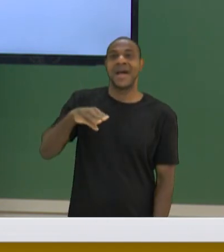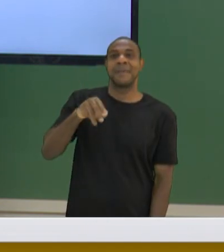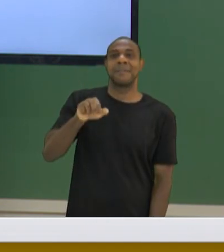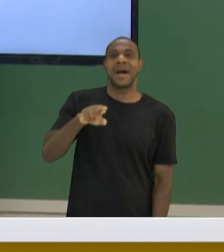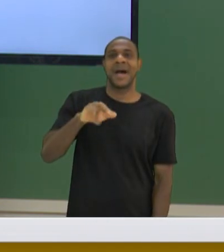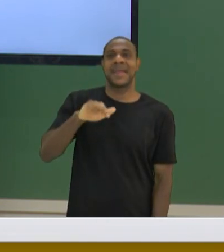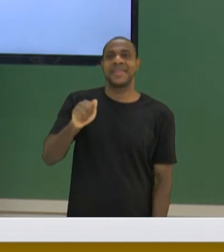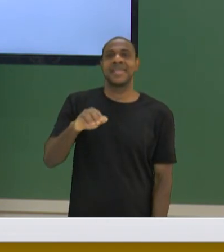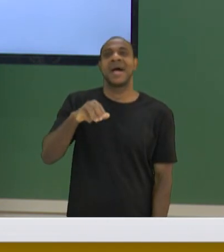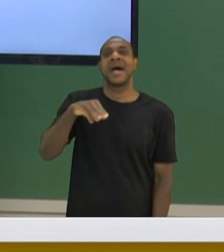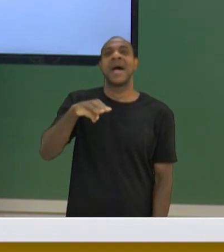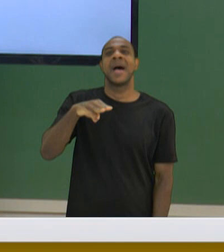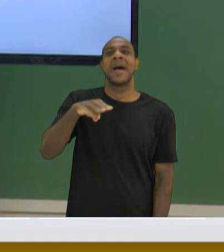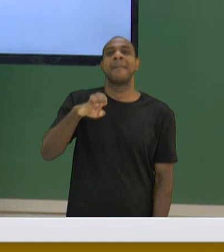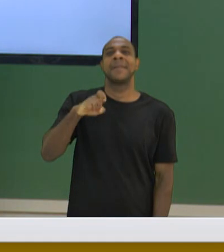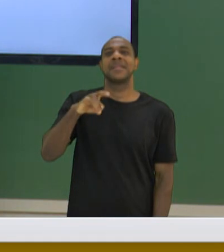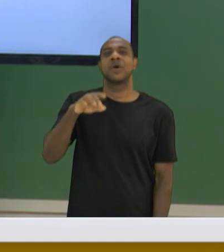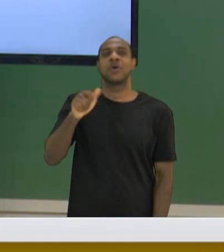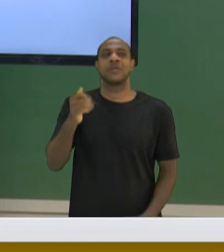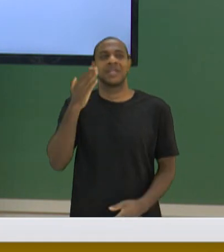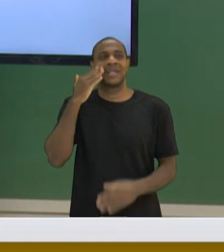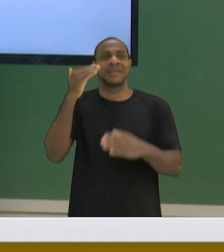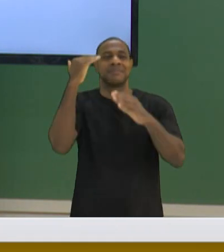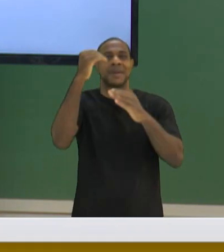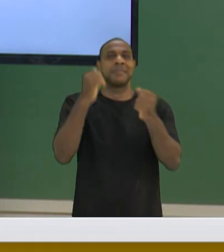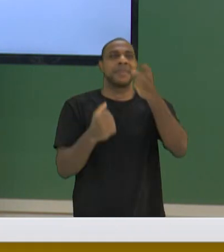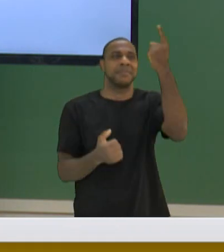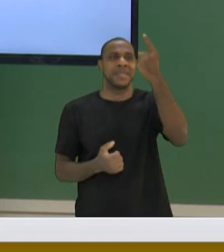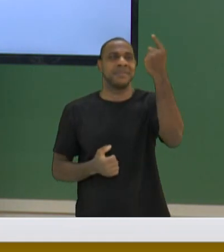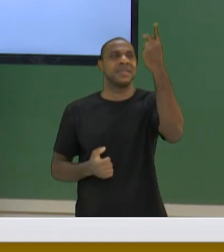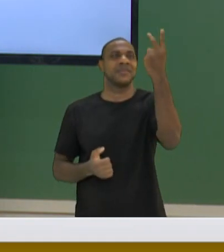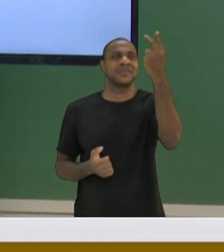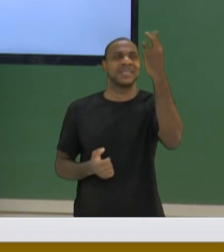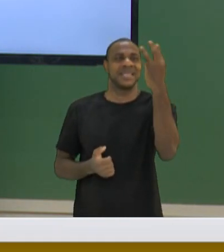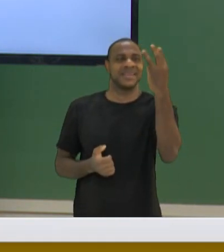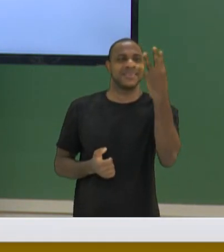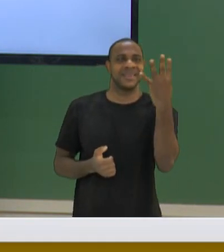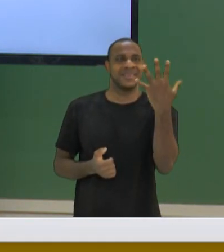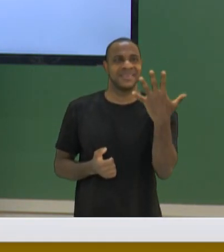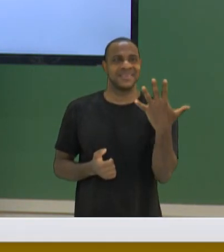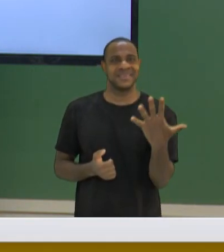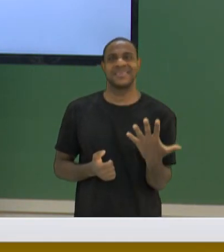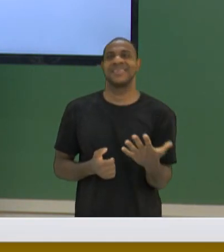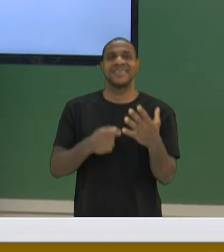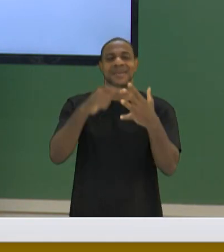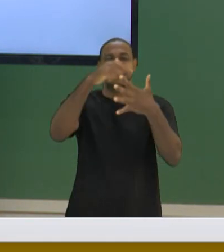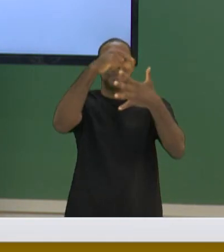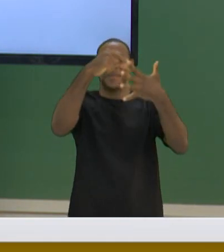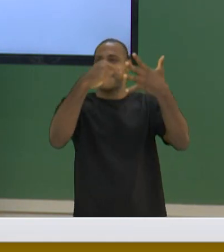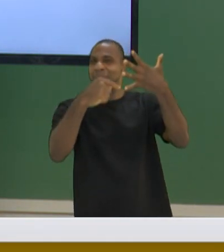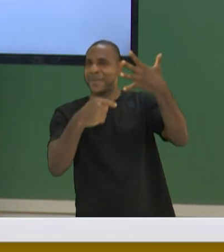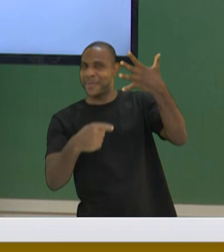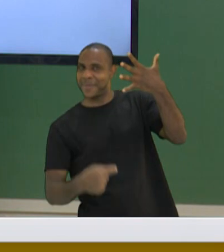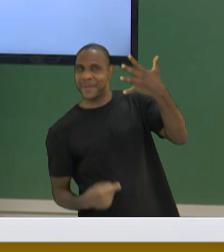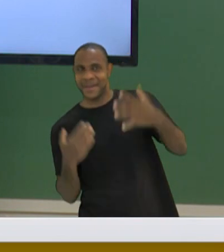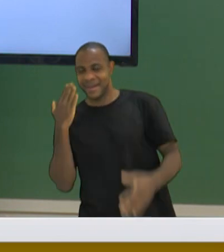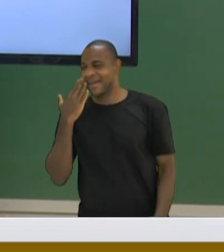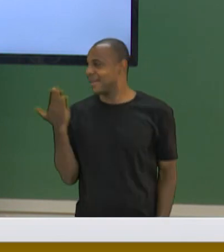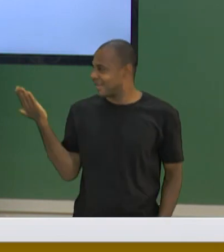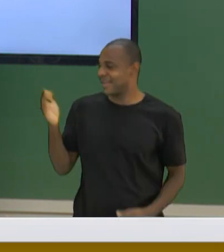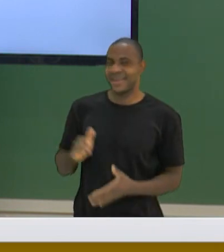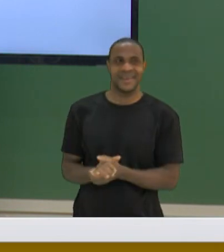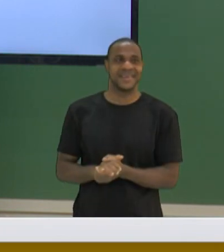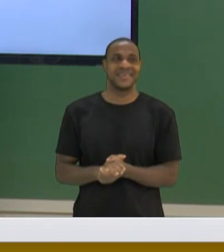aqui Tem Jorge e Mateus Andrea Bocelli que não é brasileiro Gusttavo Lima brasileiro Sandy e Junior brasileiro Leonardo brasileiro